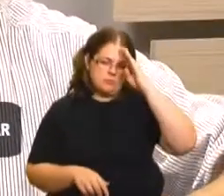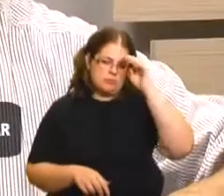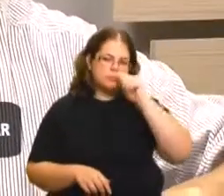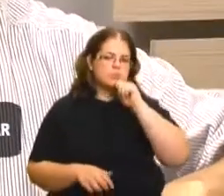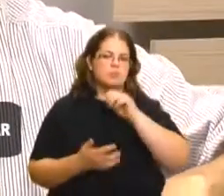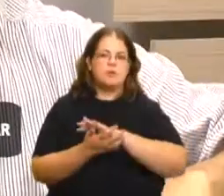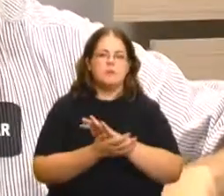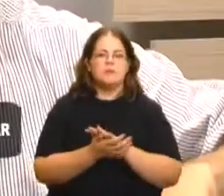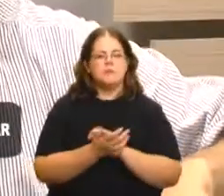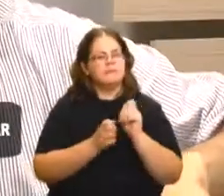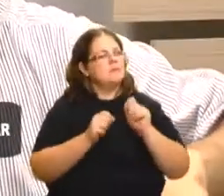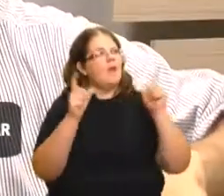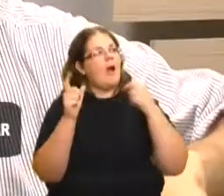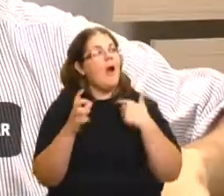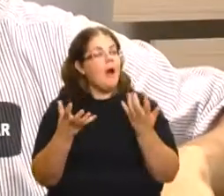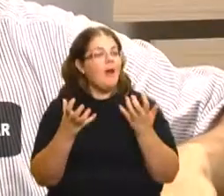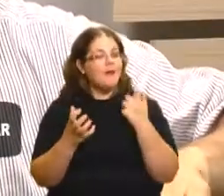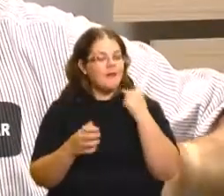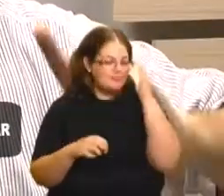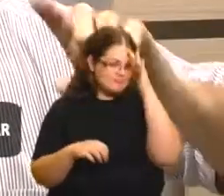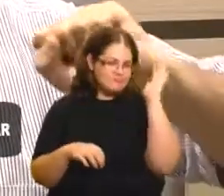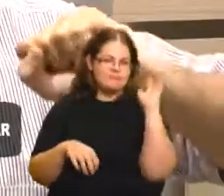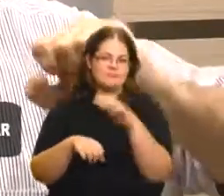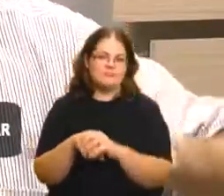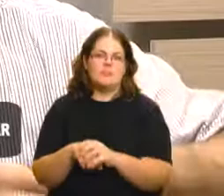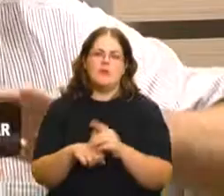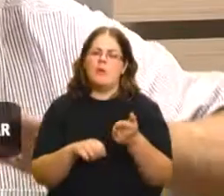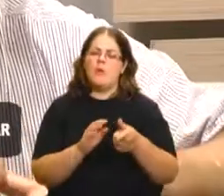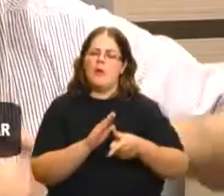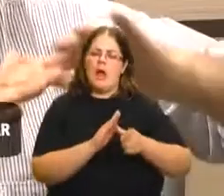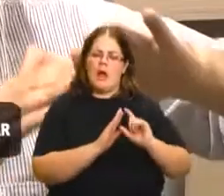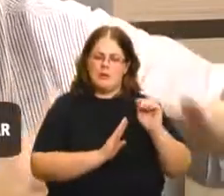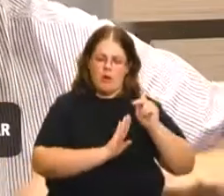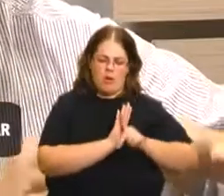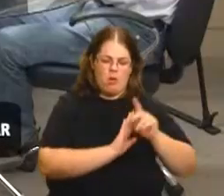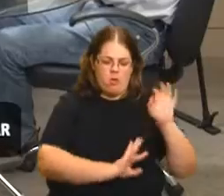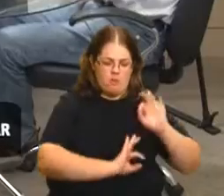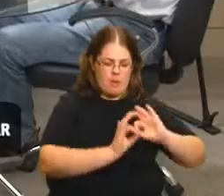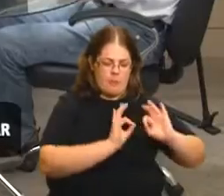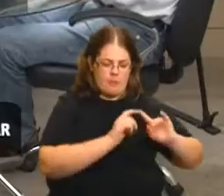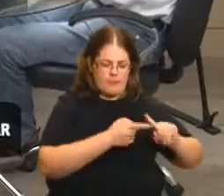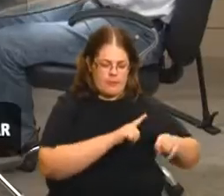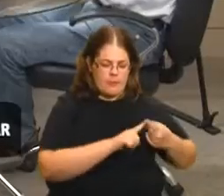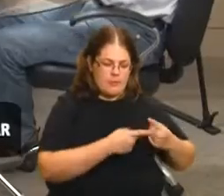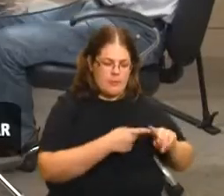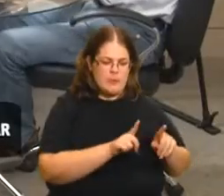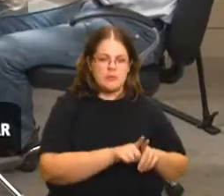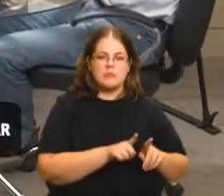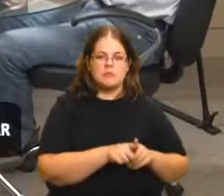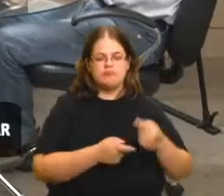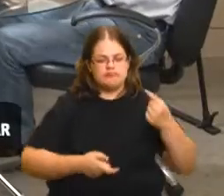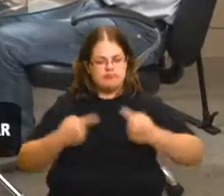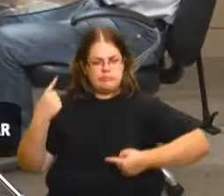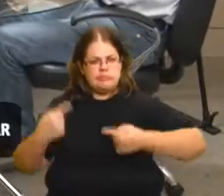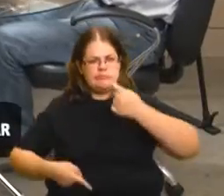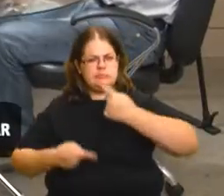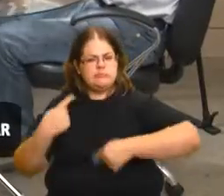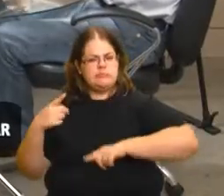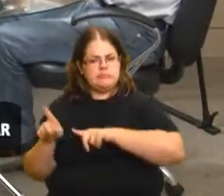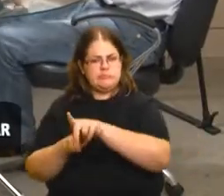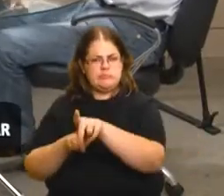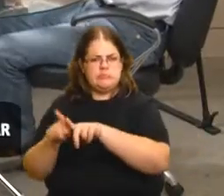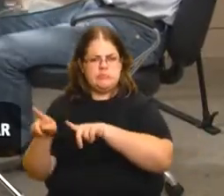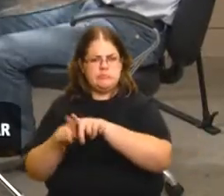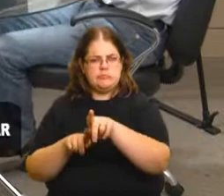não acordaram um dia, na década de 60, mas quem sabe, eles já tinham disputas, inclusive, com candidatos a presidente, né? Sim,